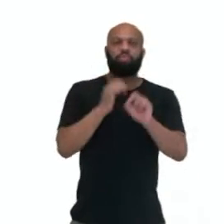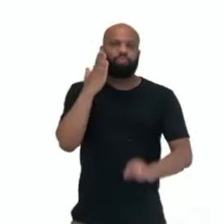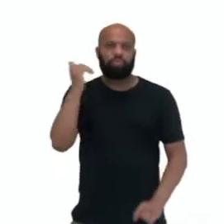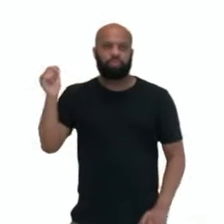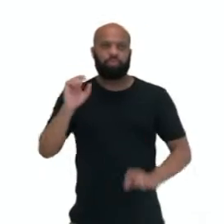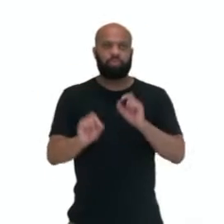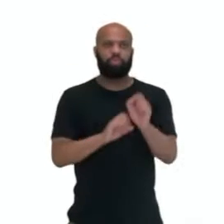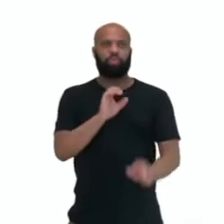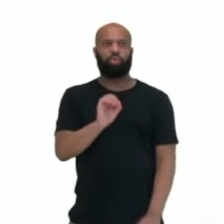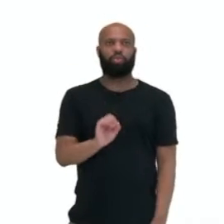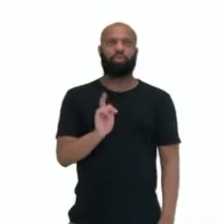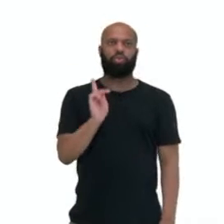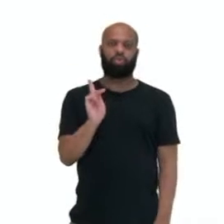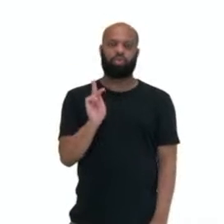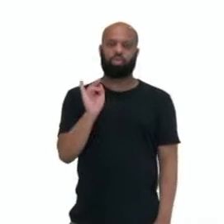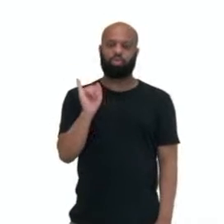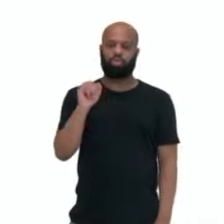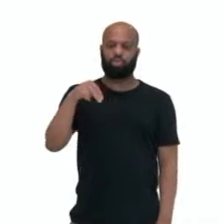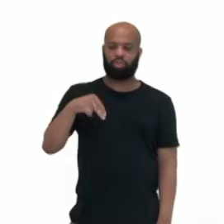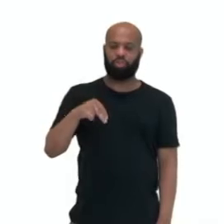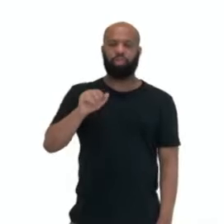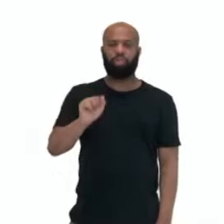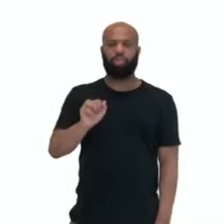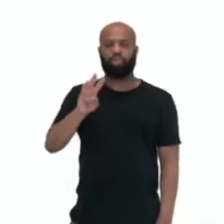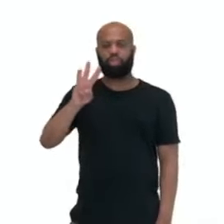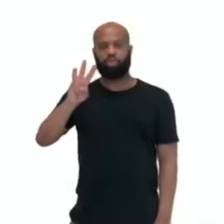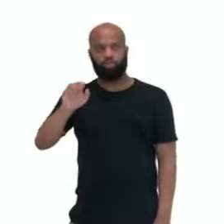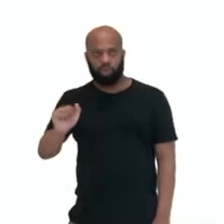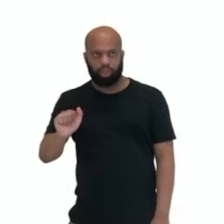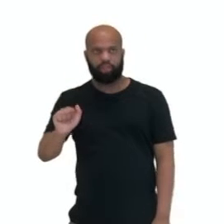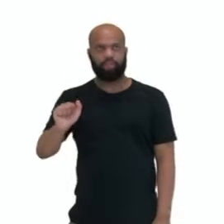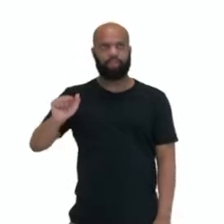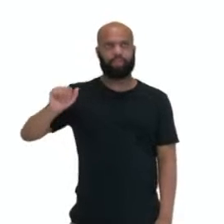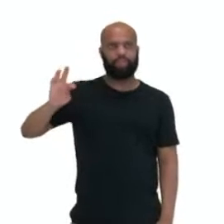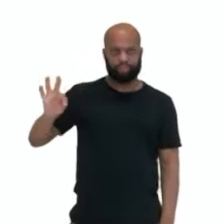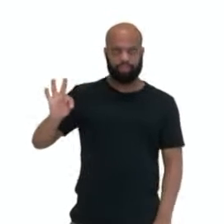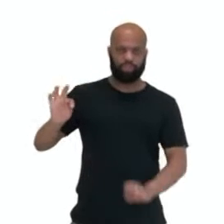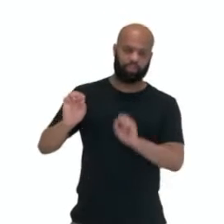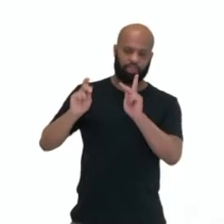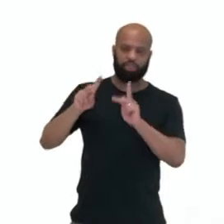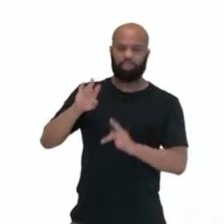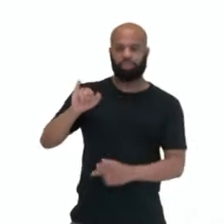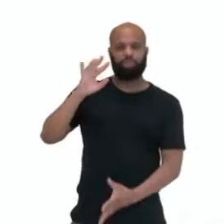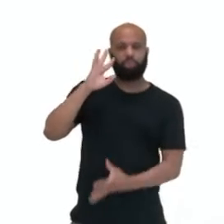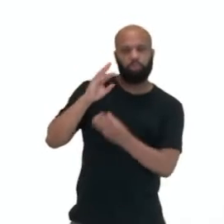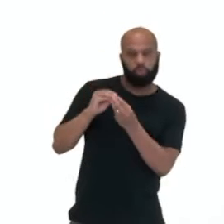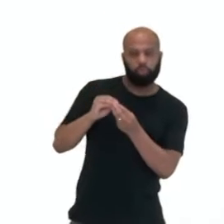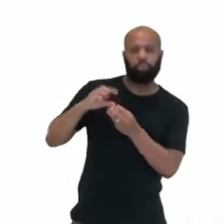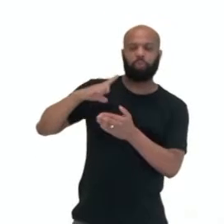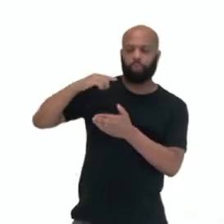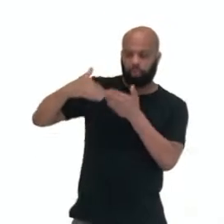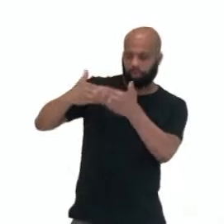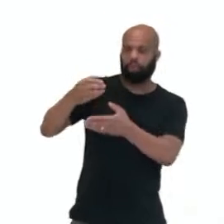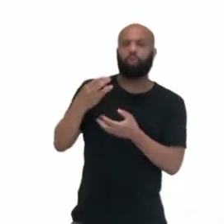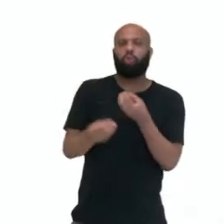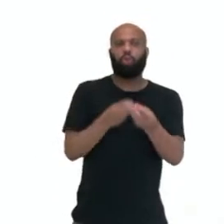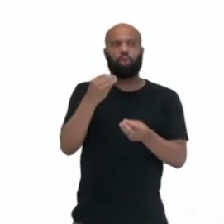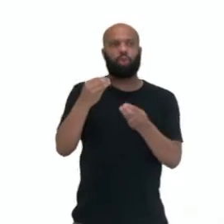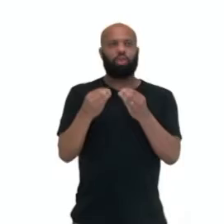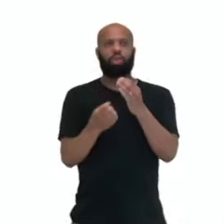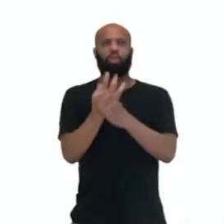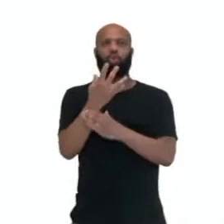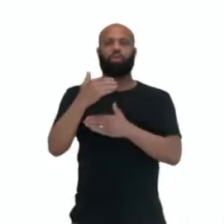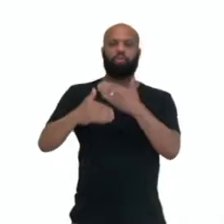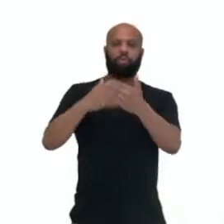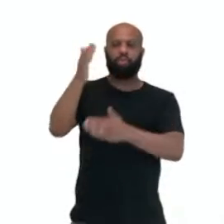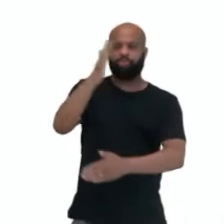como Okinawa-te, né? Okinawa-te. Então, a gente vai entendendo, né, como que surgiu o